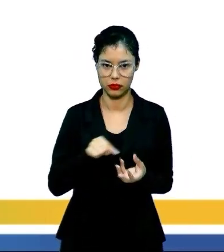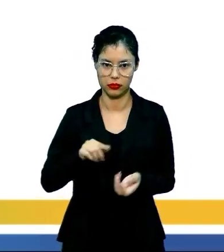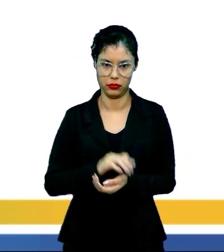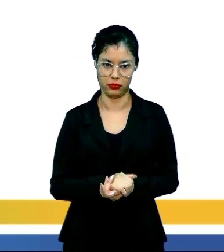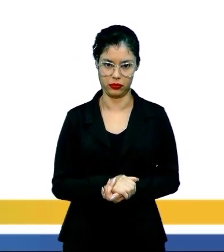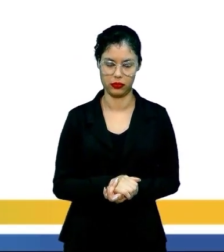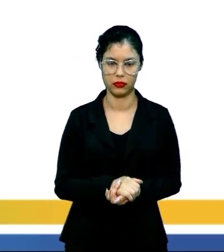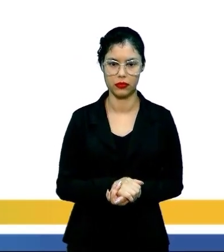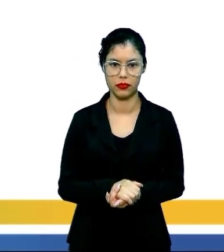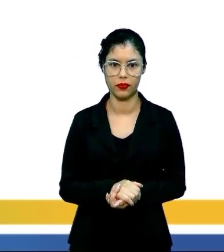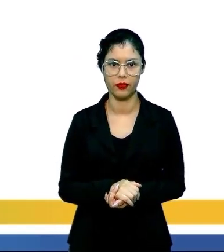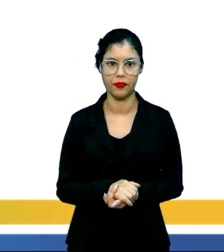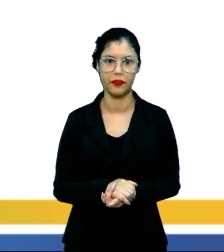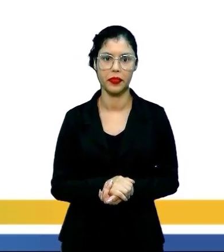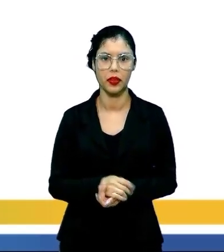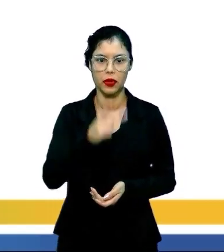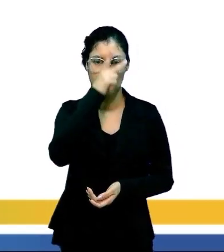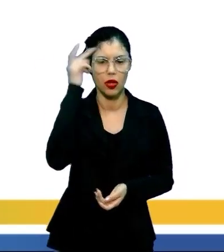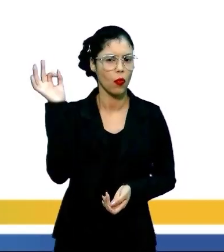tá?